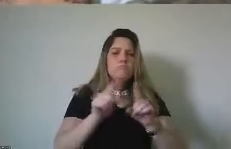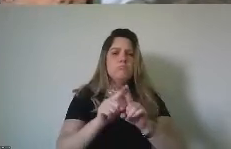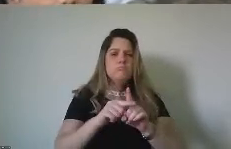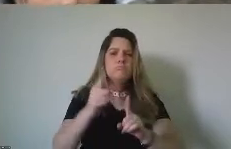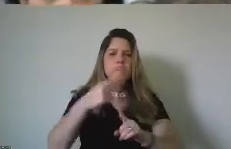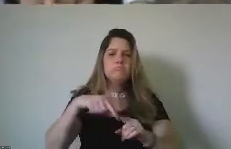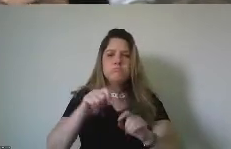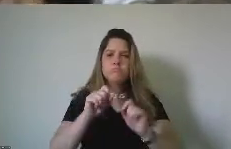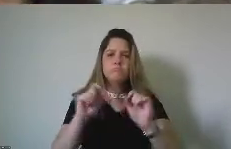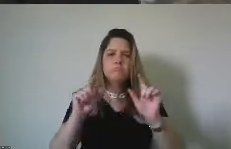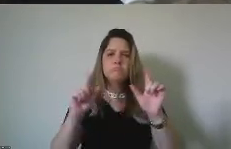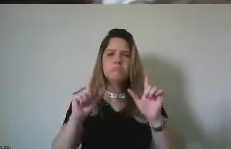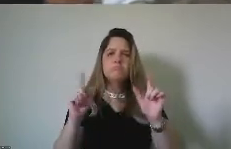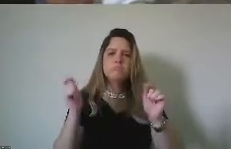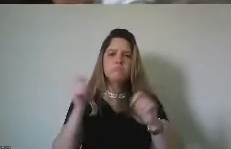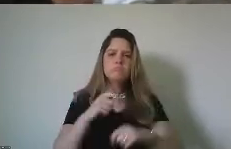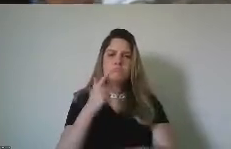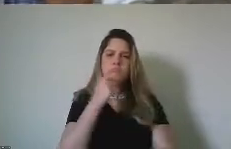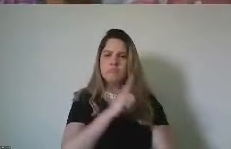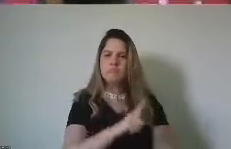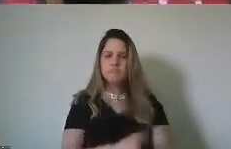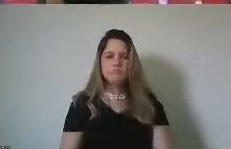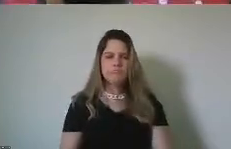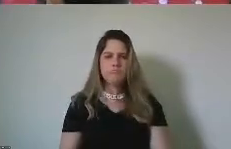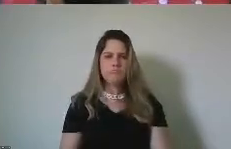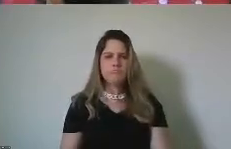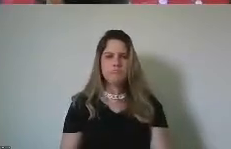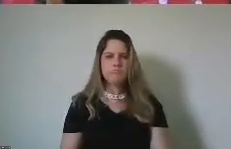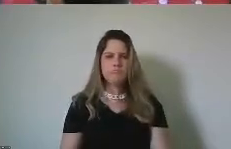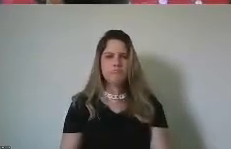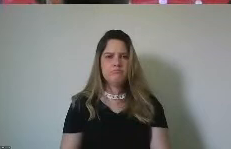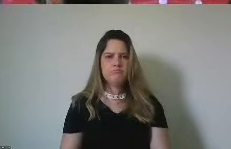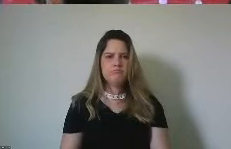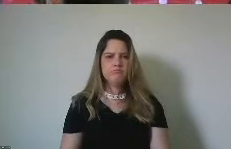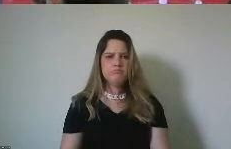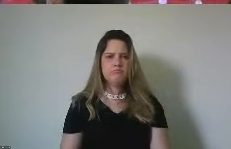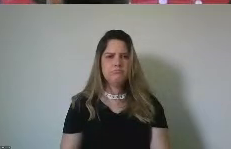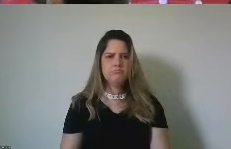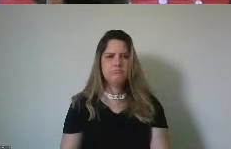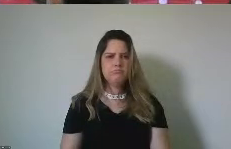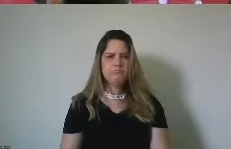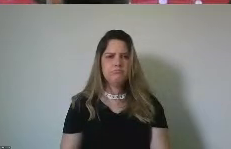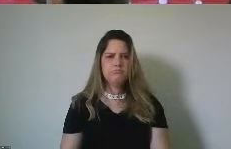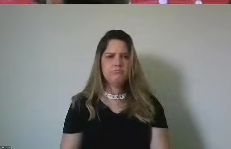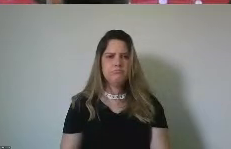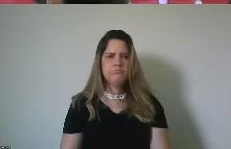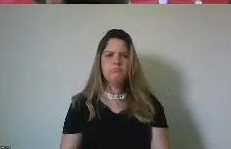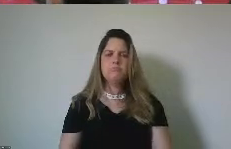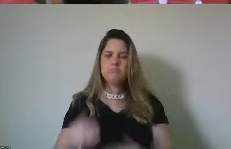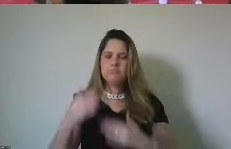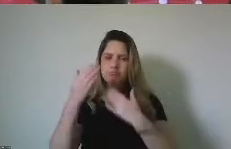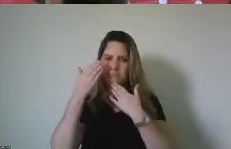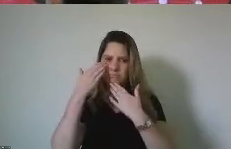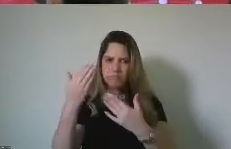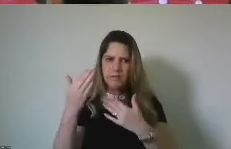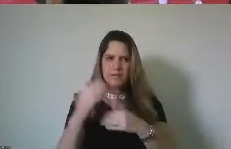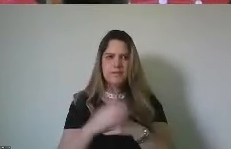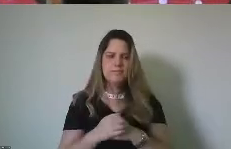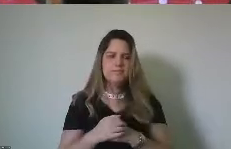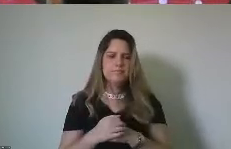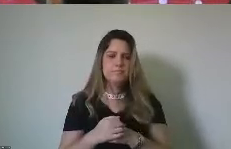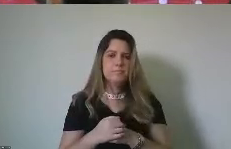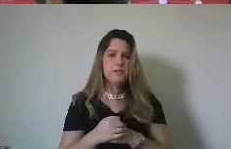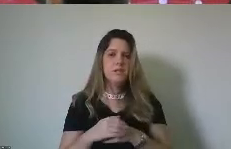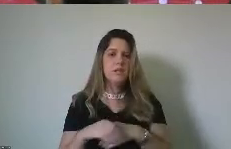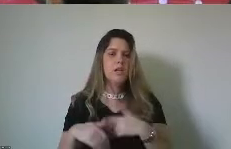quanto que seria para subestações Obrigado Hello Obrigado Rafael e quando